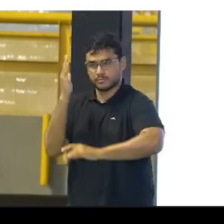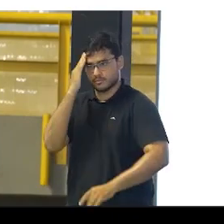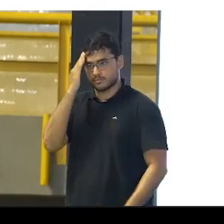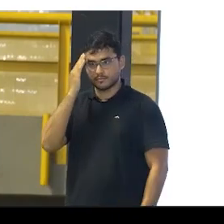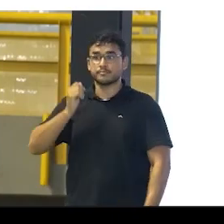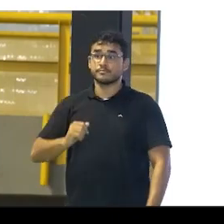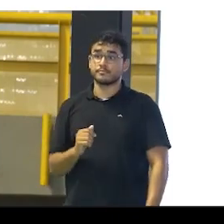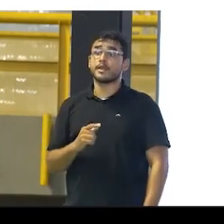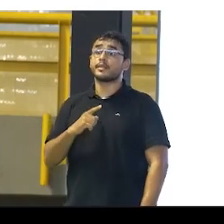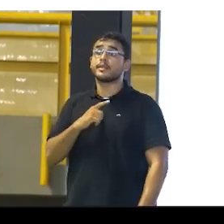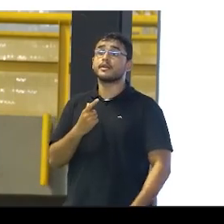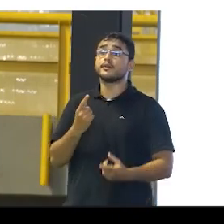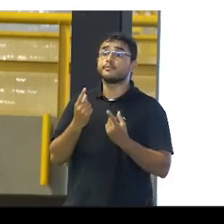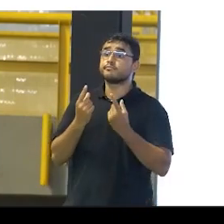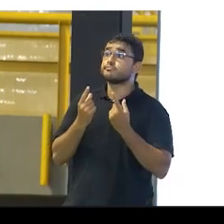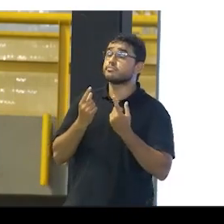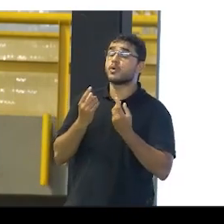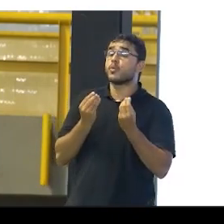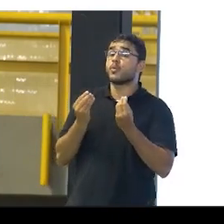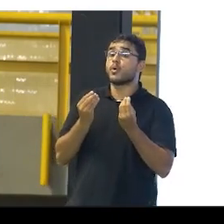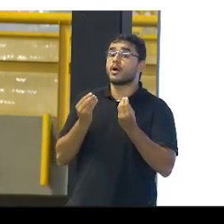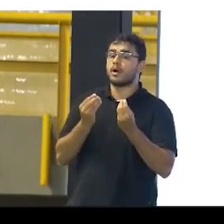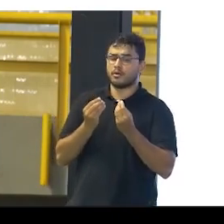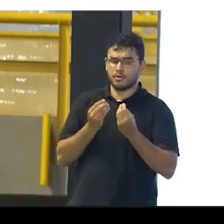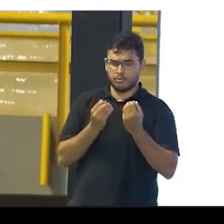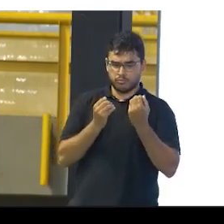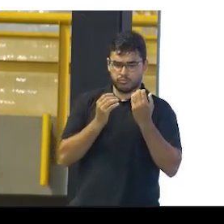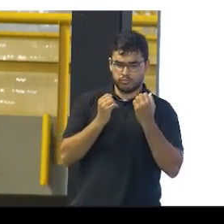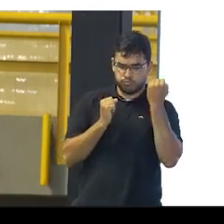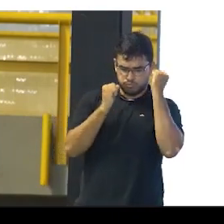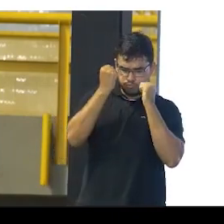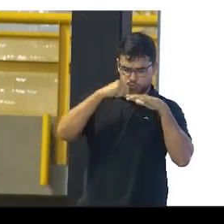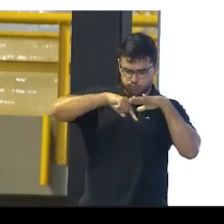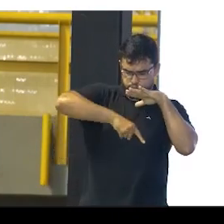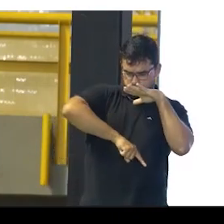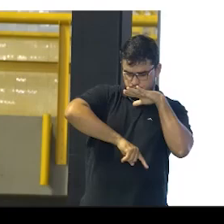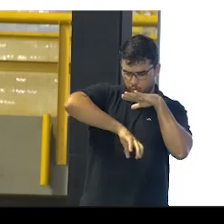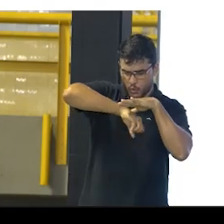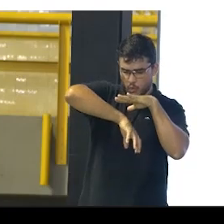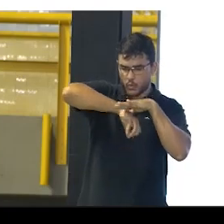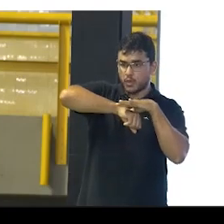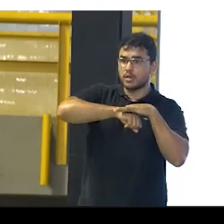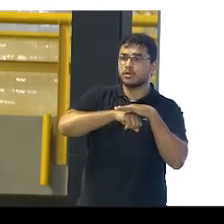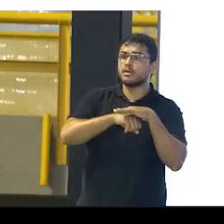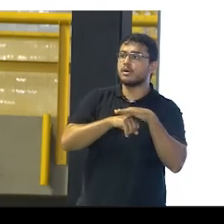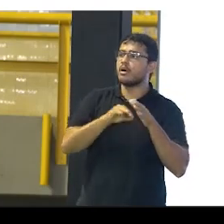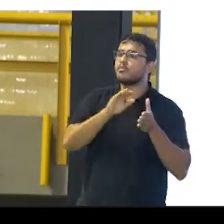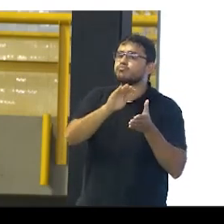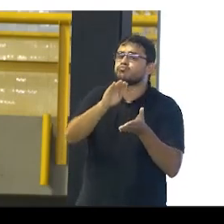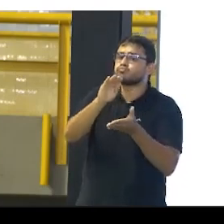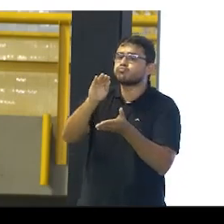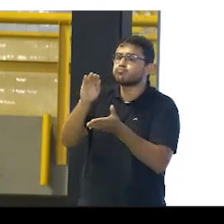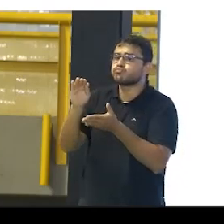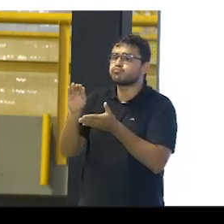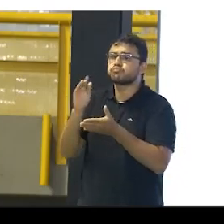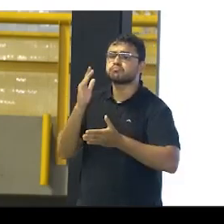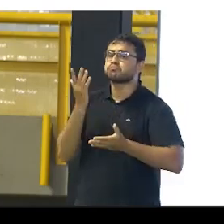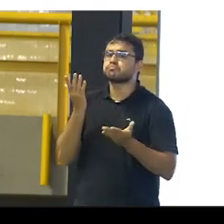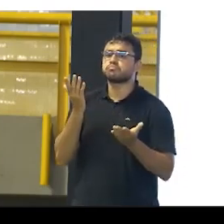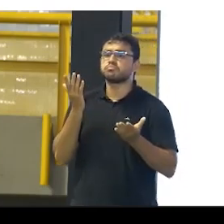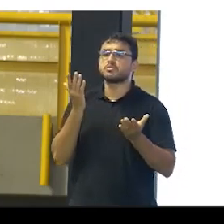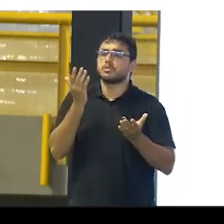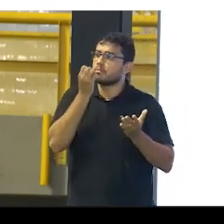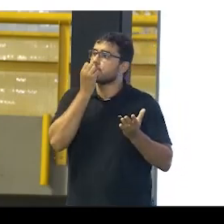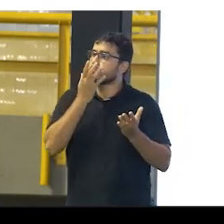balança, ou seja, a relação entre produção e consumo na Rússia, ela é